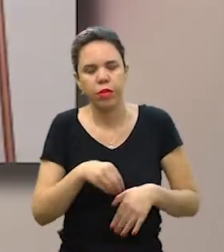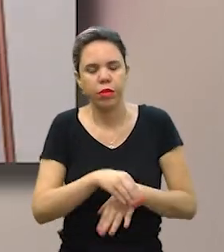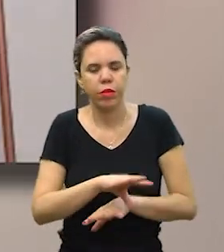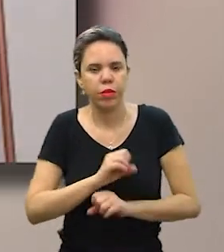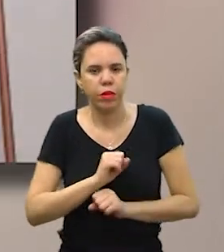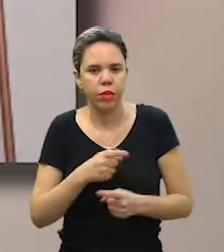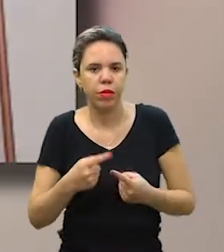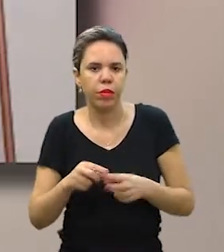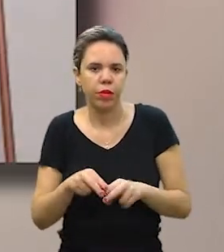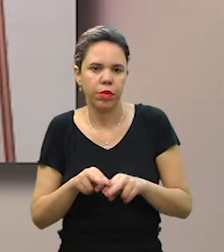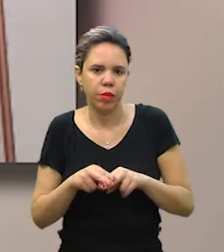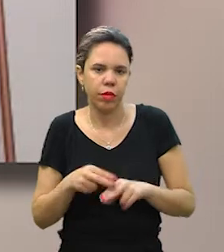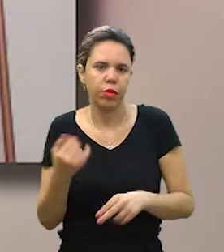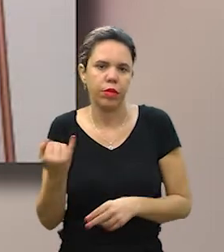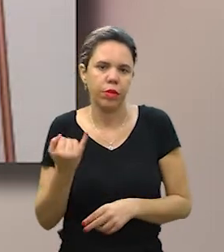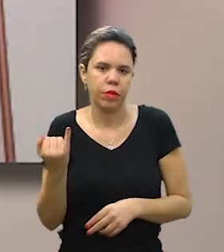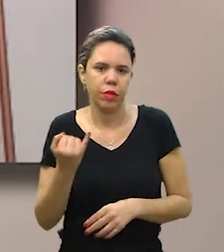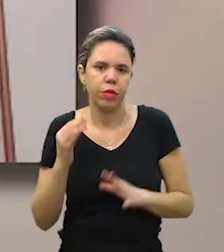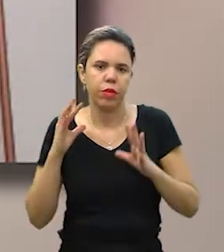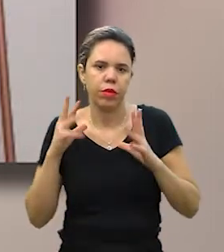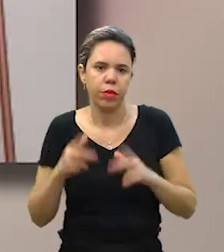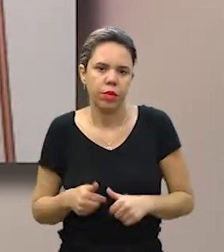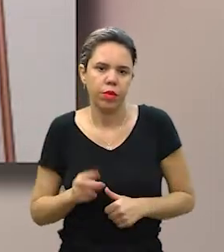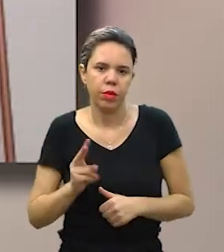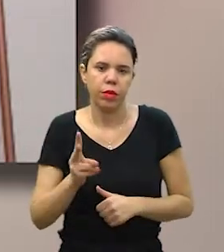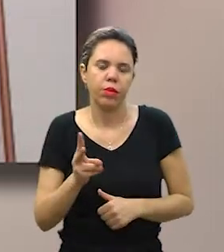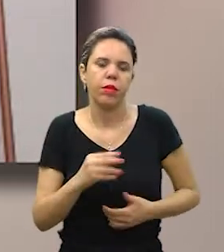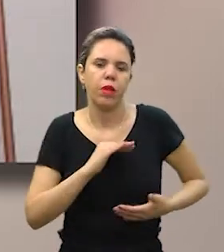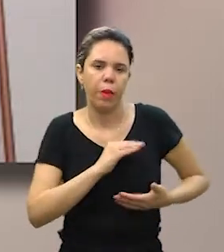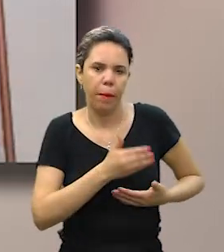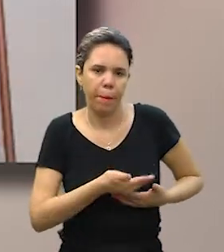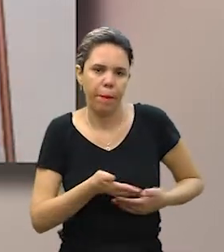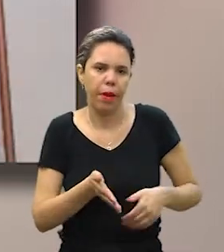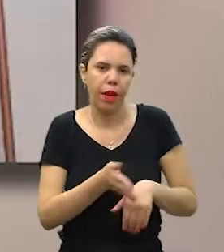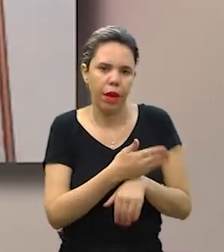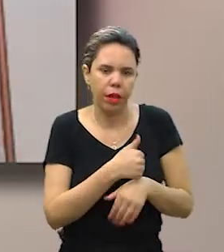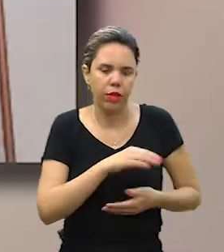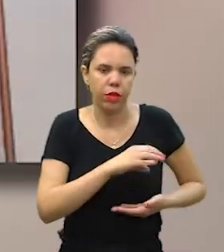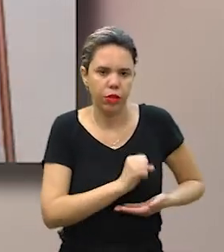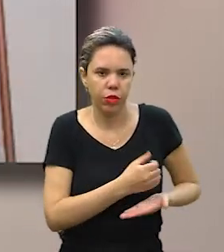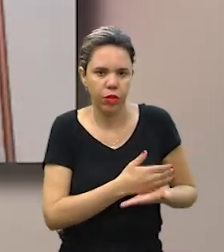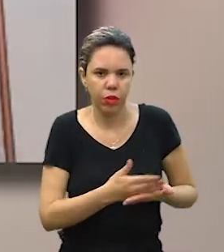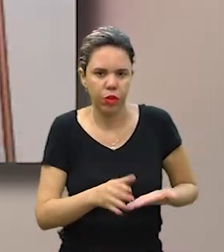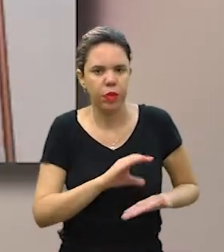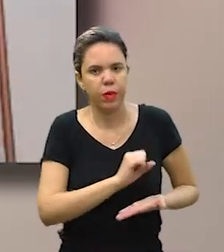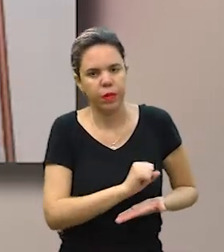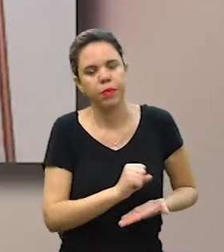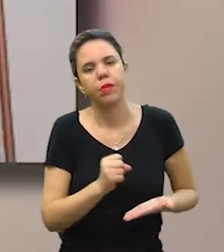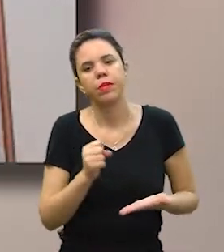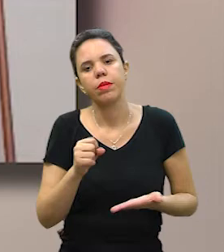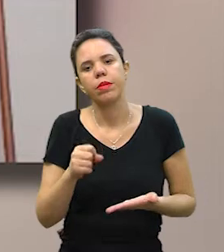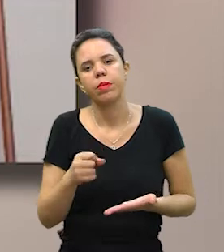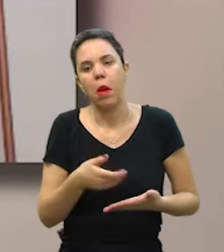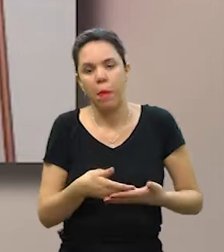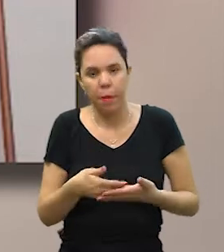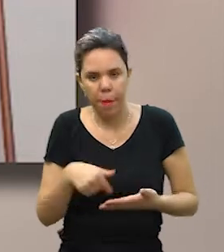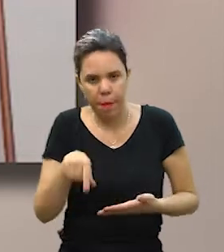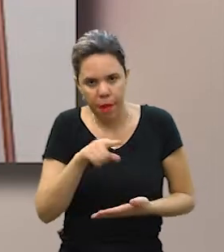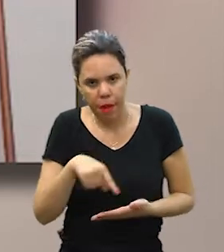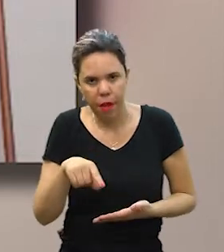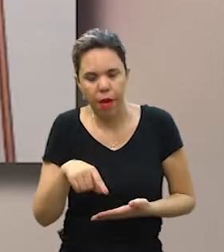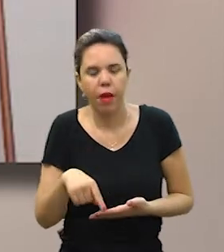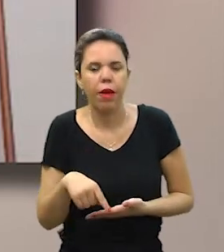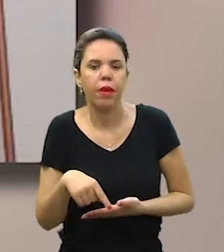Por isso a importância da higienização do seio da mãe antes do início da mamada. E para aqueles bebês